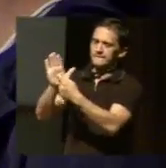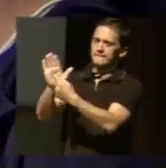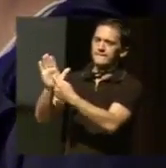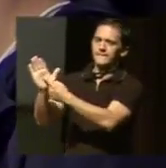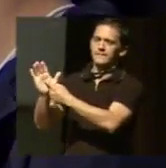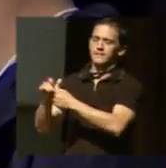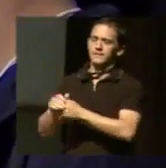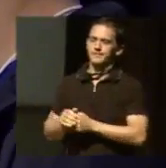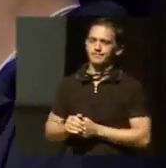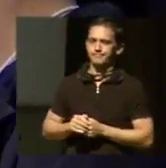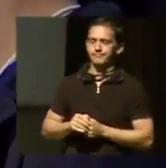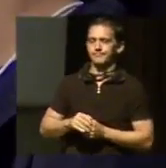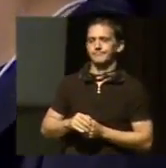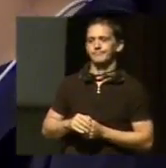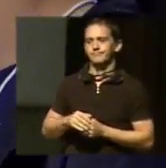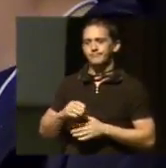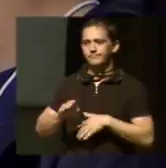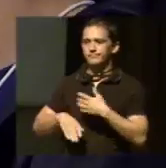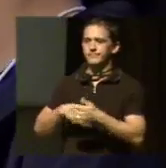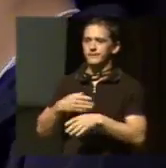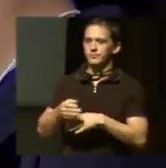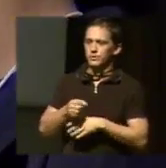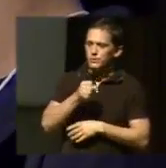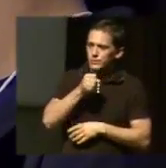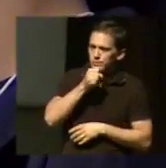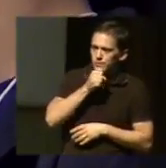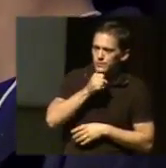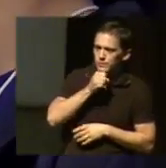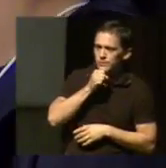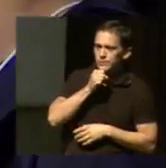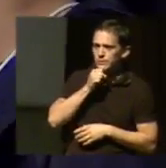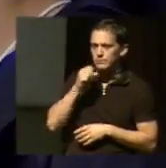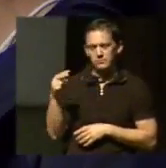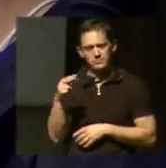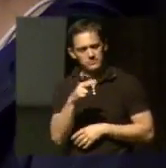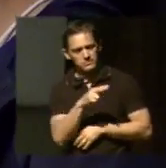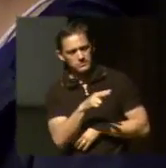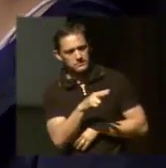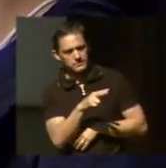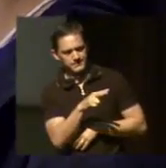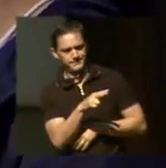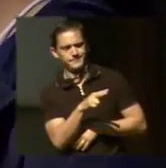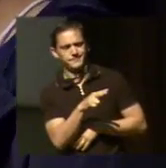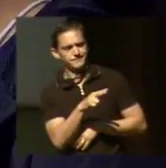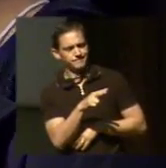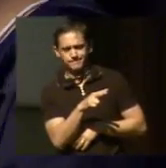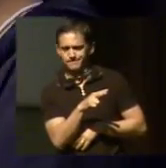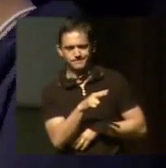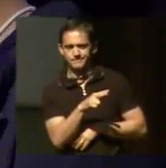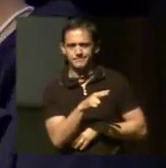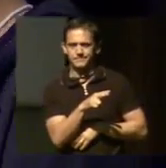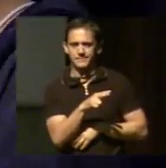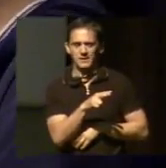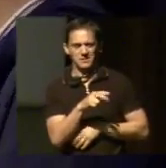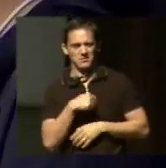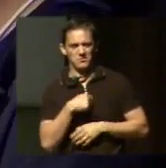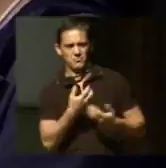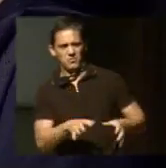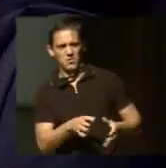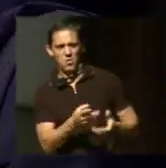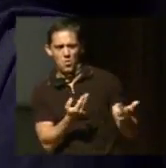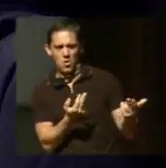Então acaba que o corpo do idoso, por muitas pessoas, é visto como algo que ele não quer ter. Então a gente